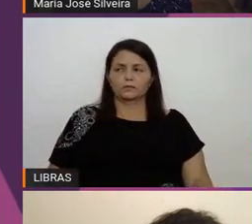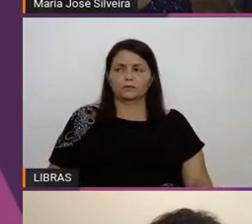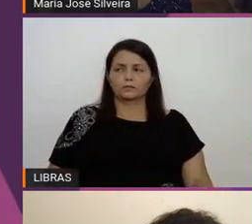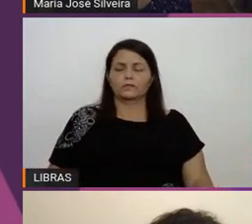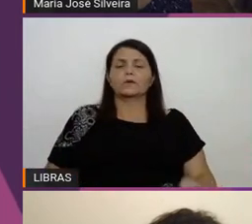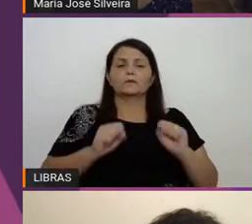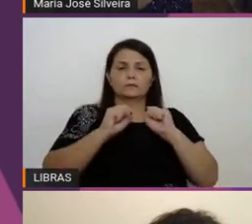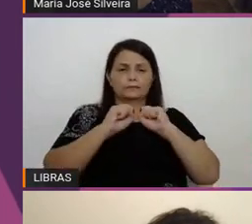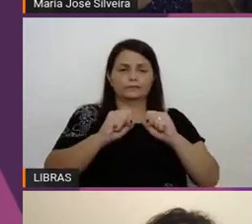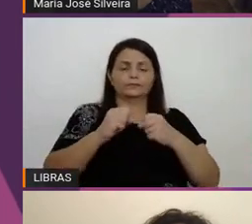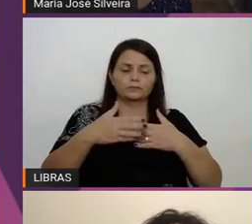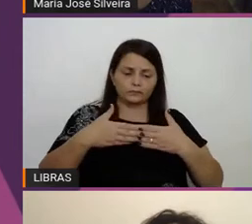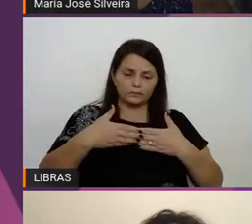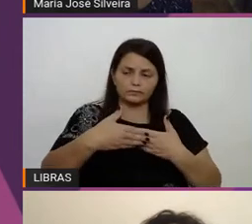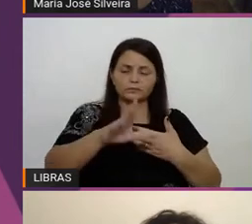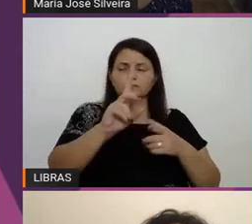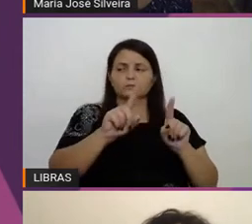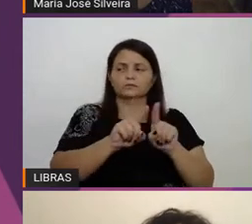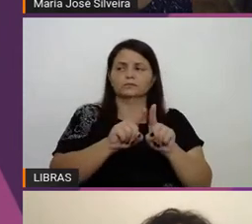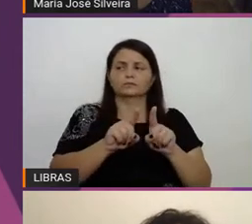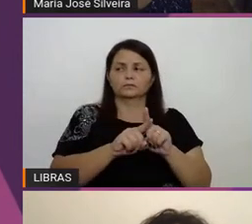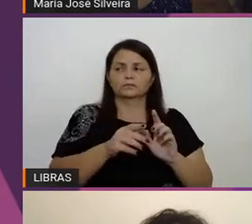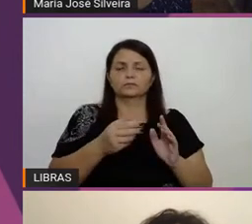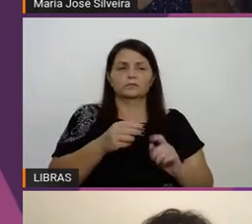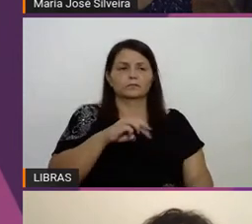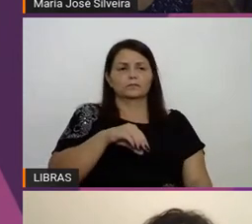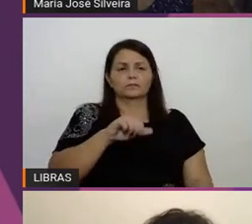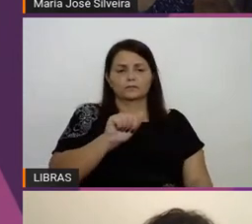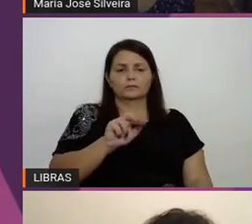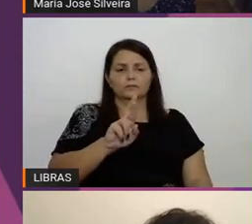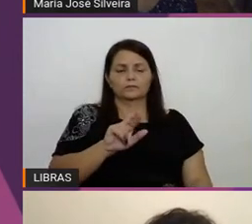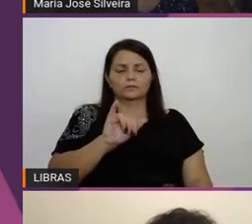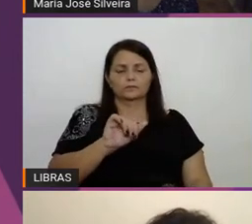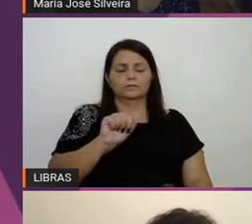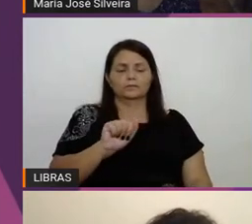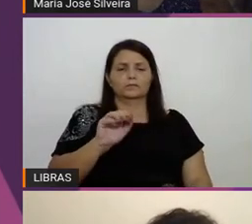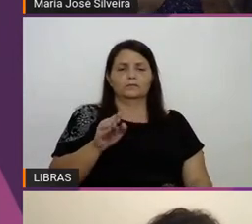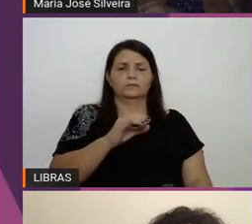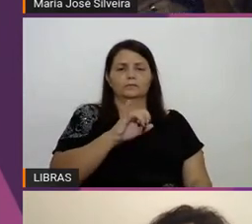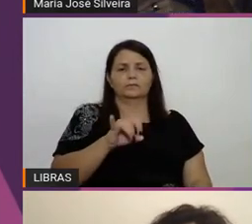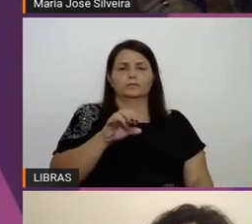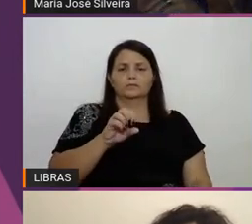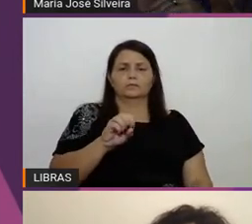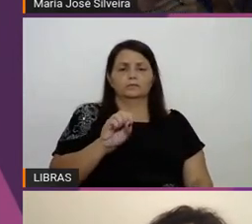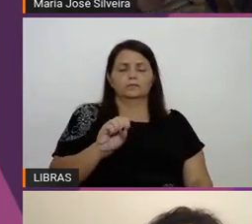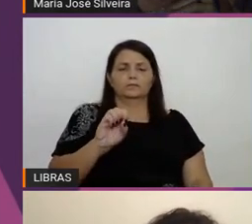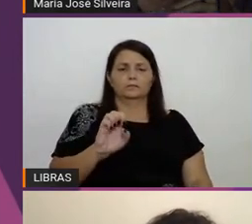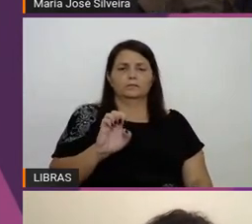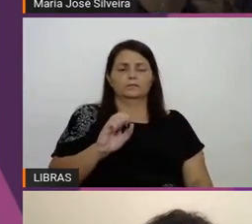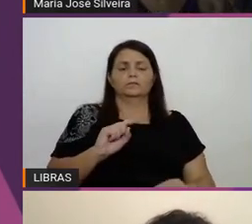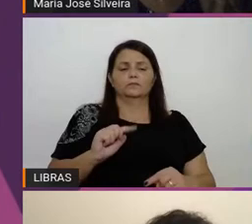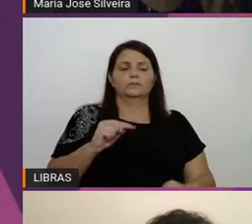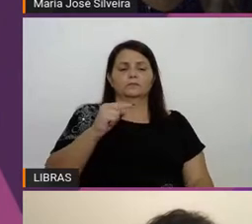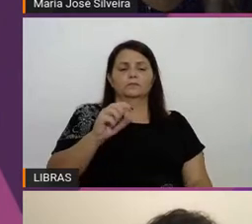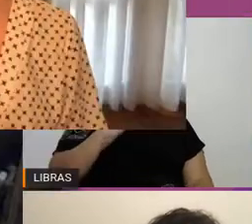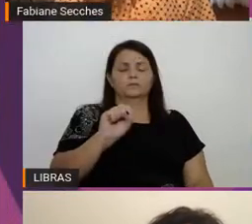pode conversar também a já tá médio aquela Maria José depois da cheia e depois da Tatiana